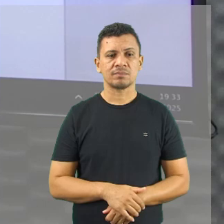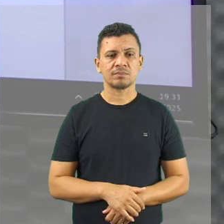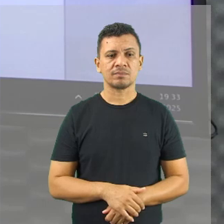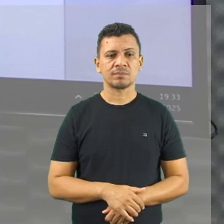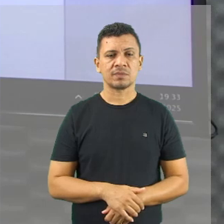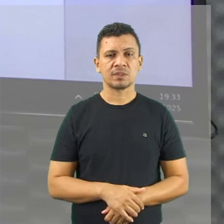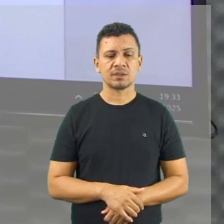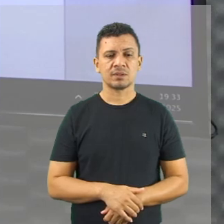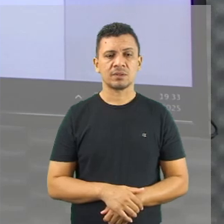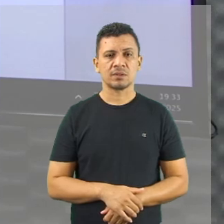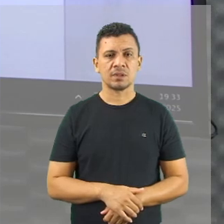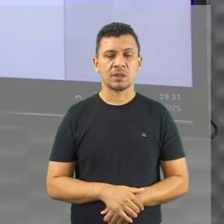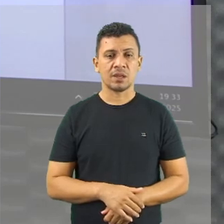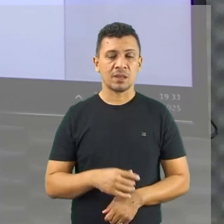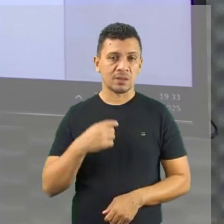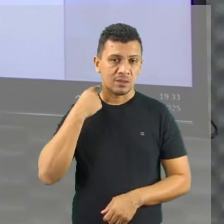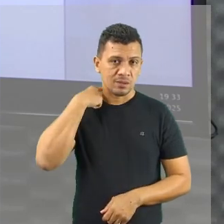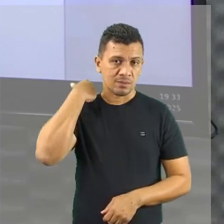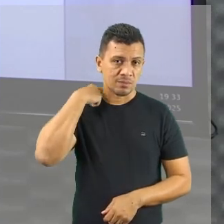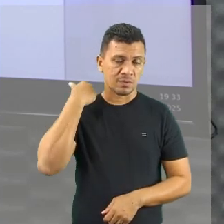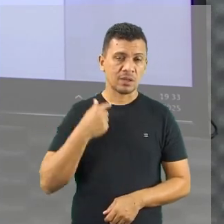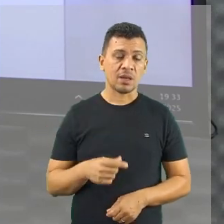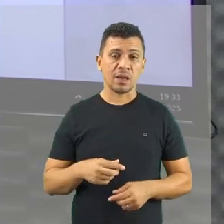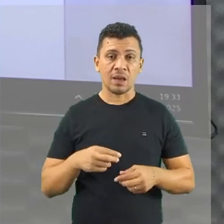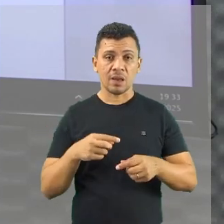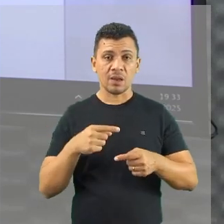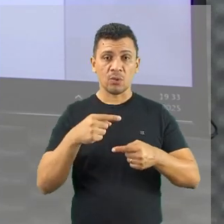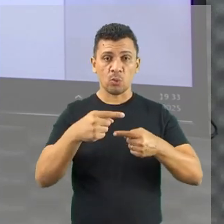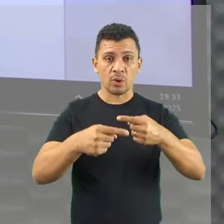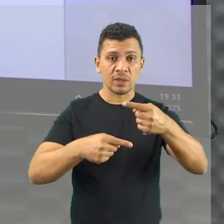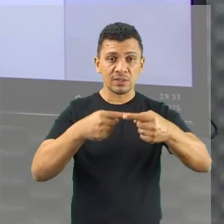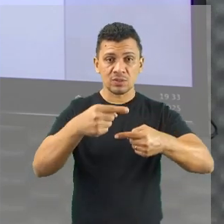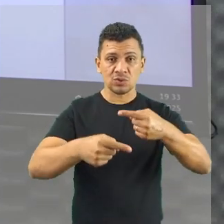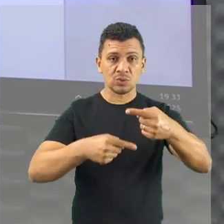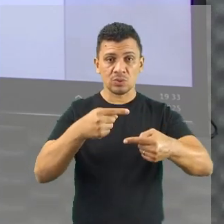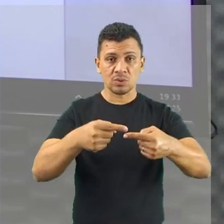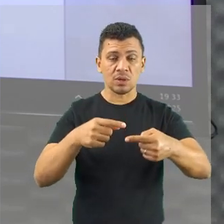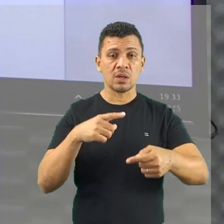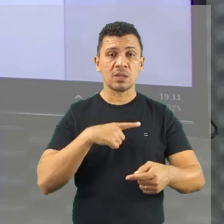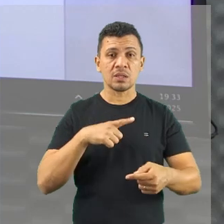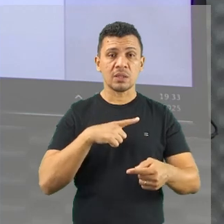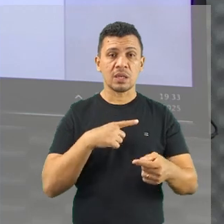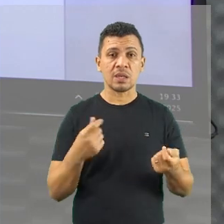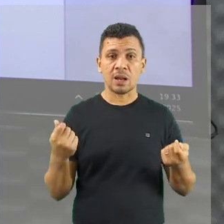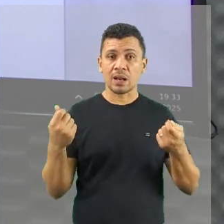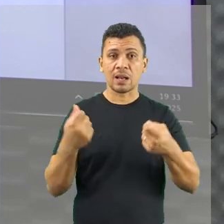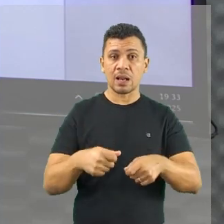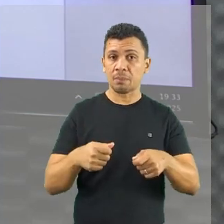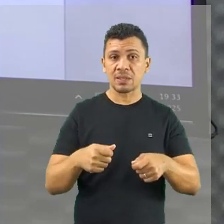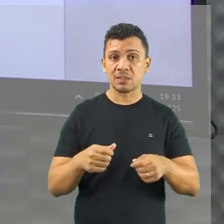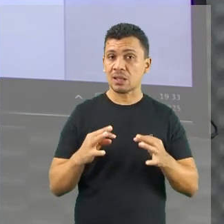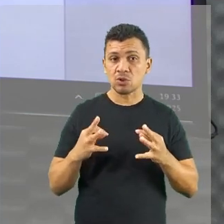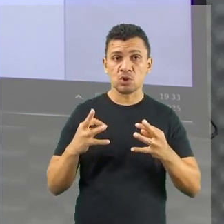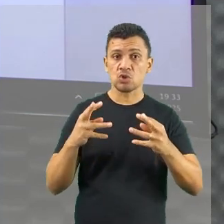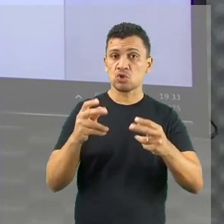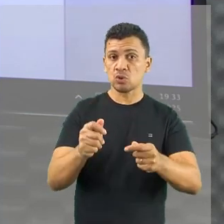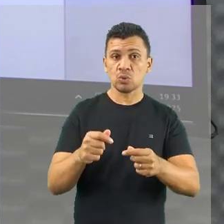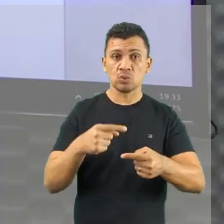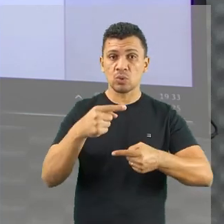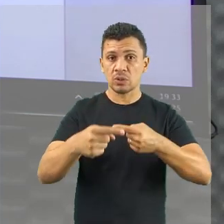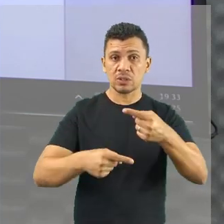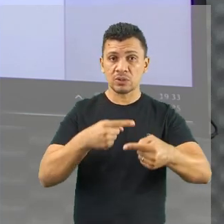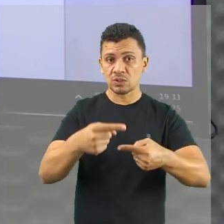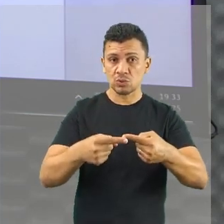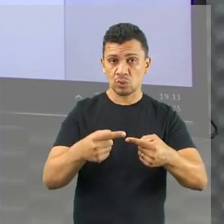você pegar um resistor que tenha a mesma capacidade de resistência de todos os resistores que tu está